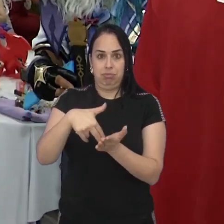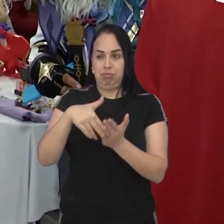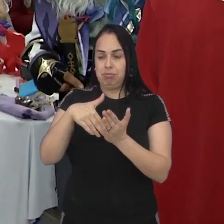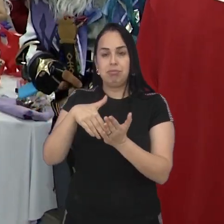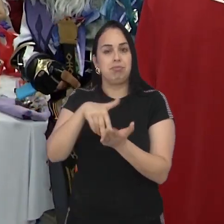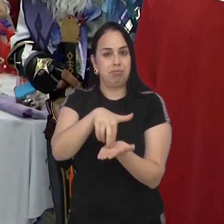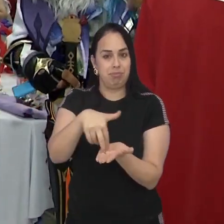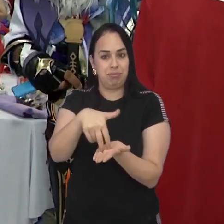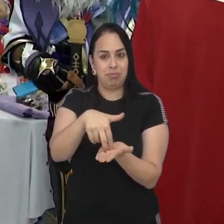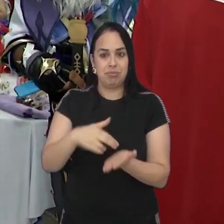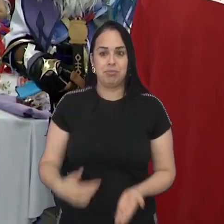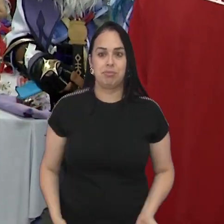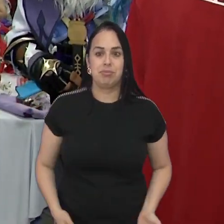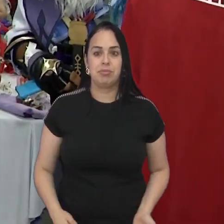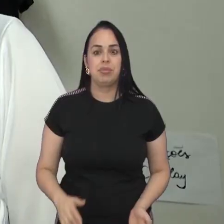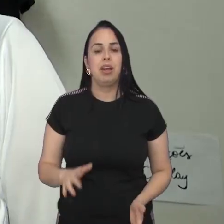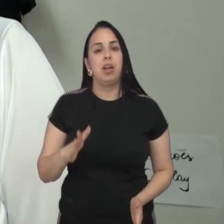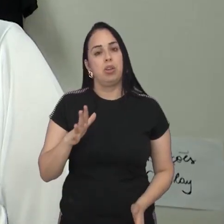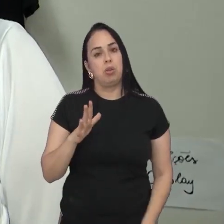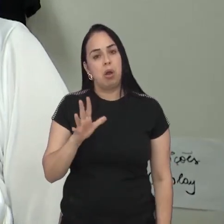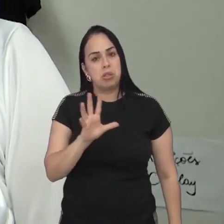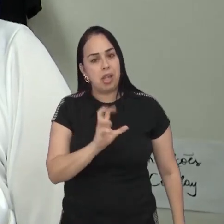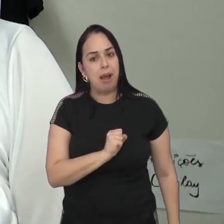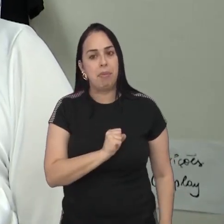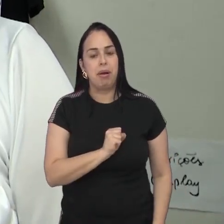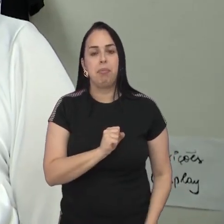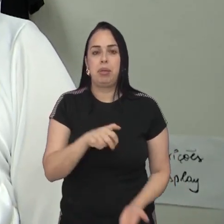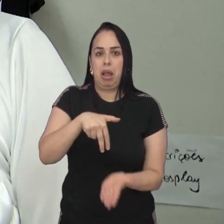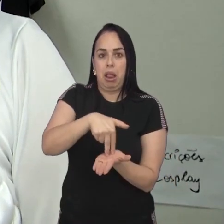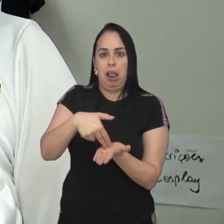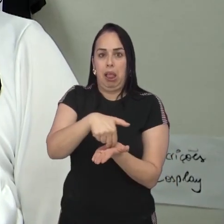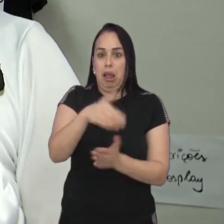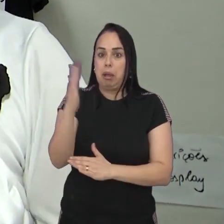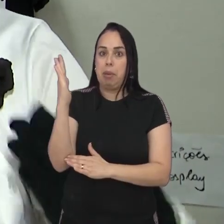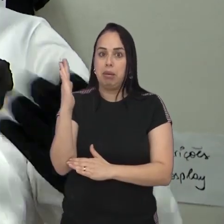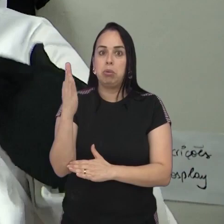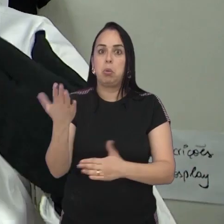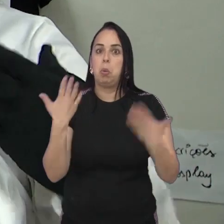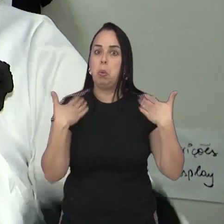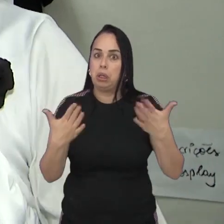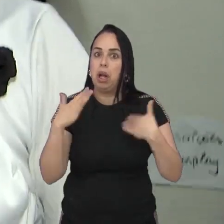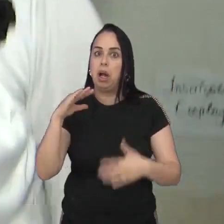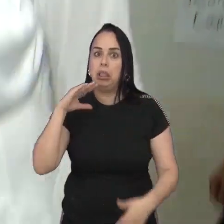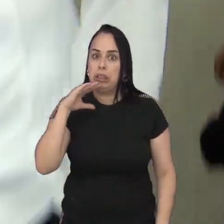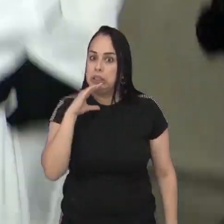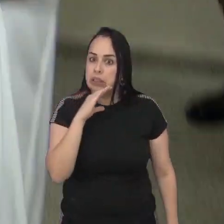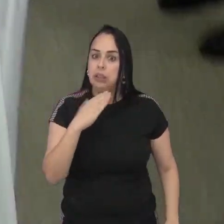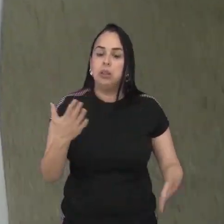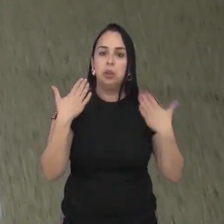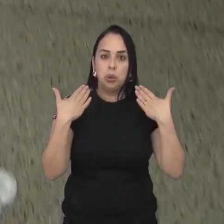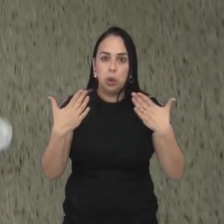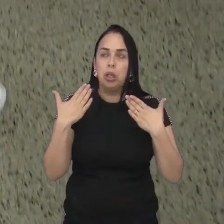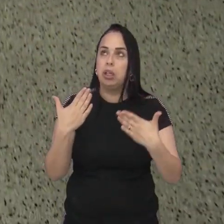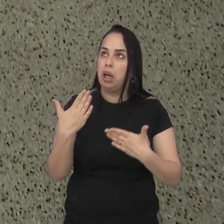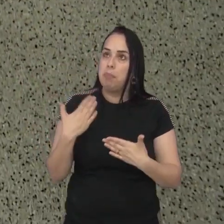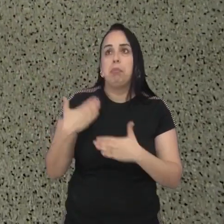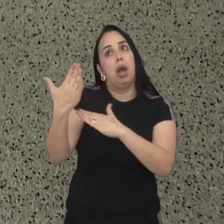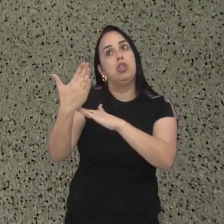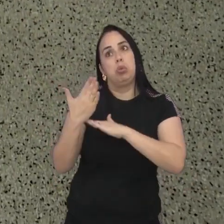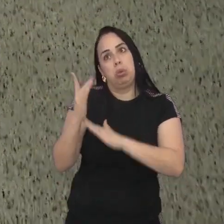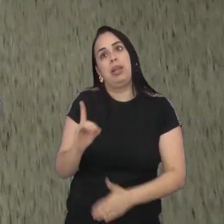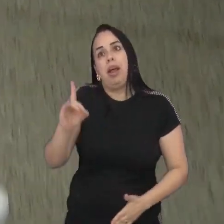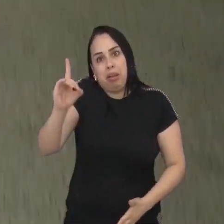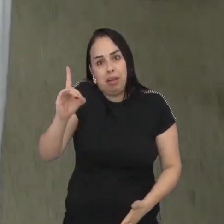ficar da altura da personagem. A gente faz por amor, né? Porque eu tô de perna de pau aqui, passando um calor, né? Misericórdia, socorro